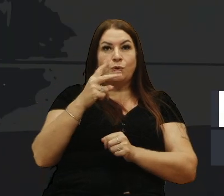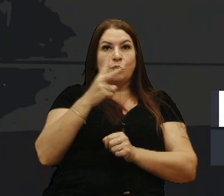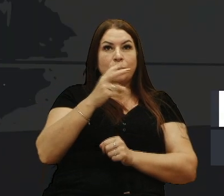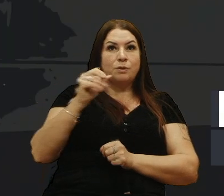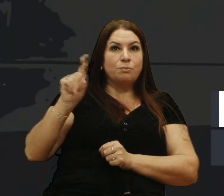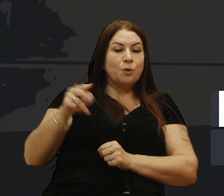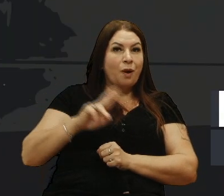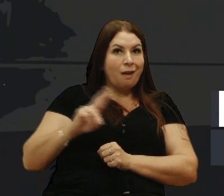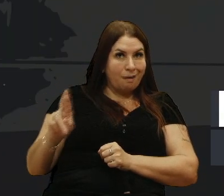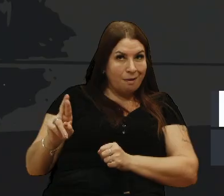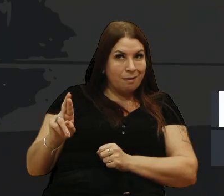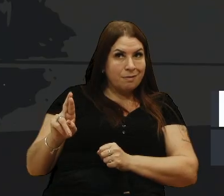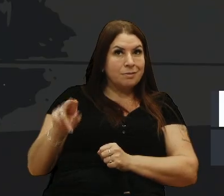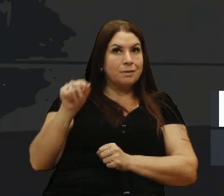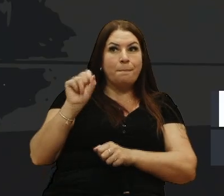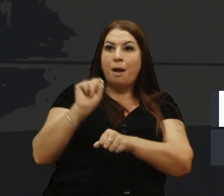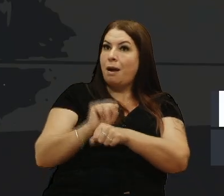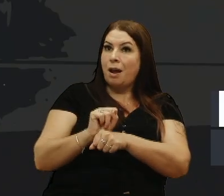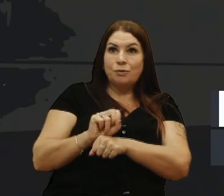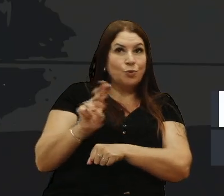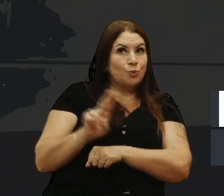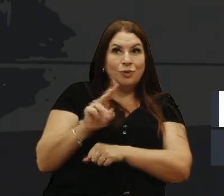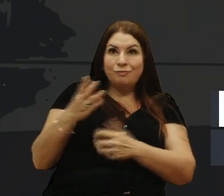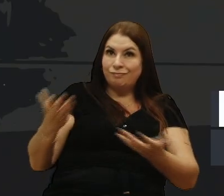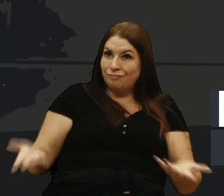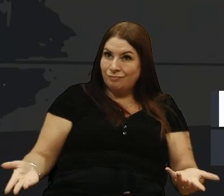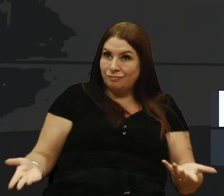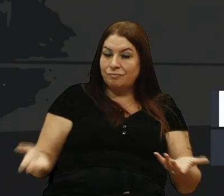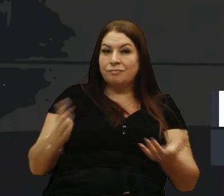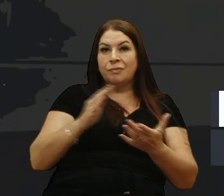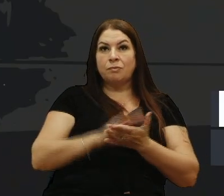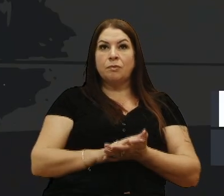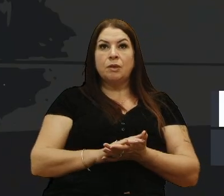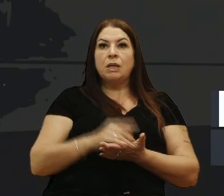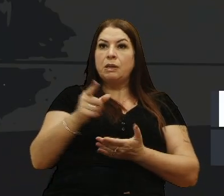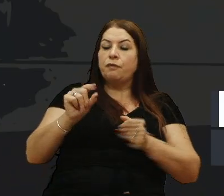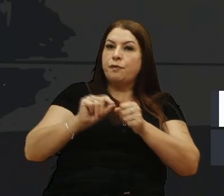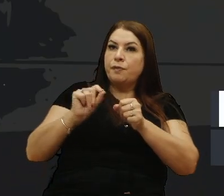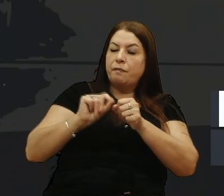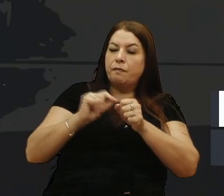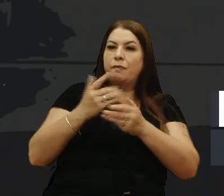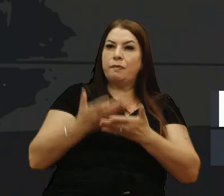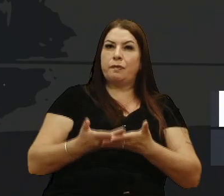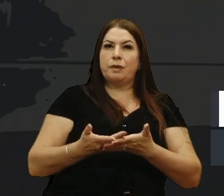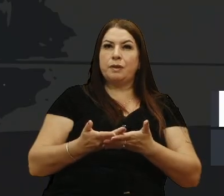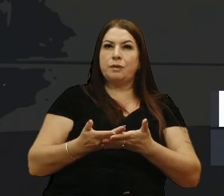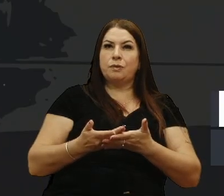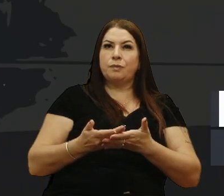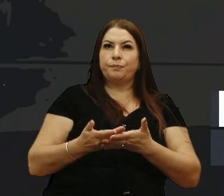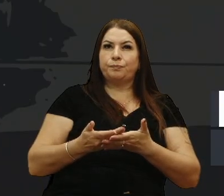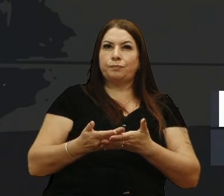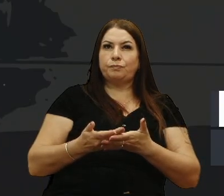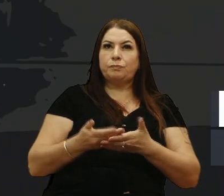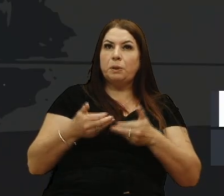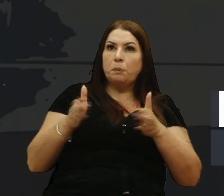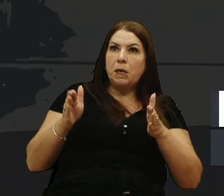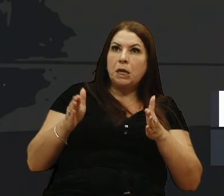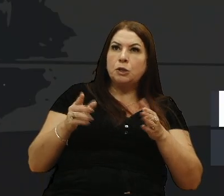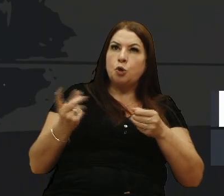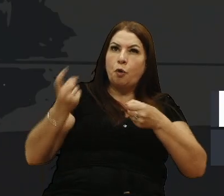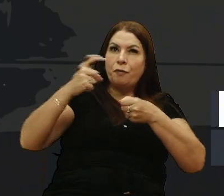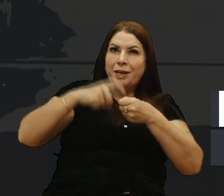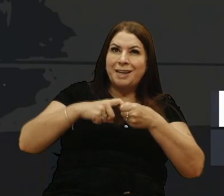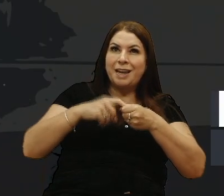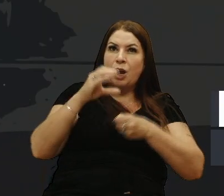mil parados, sem utilização. Porém, daí foi feito uma abertura de possibilidades de convênio com